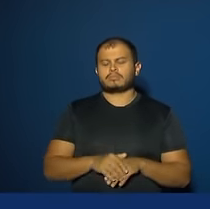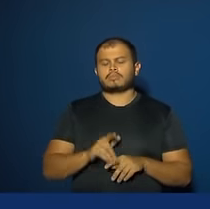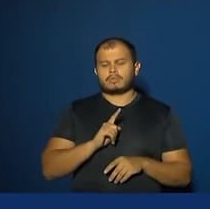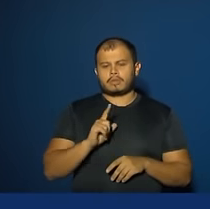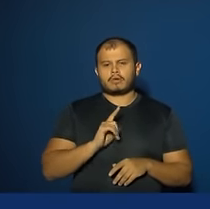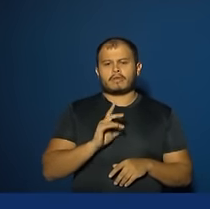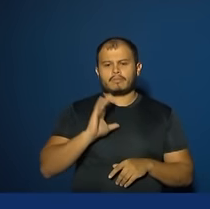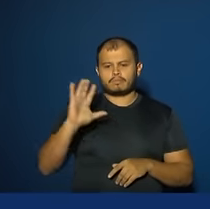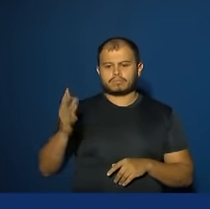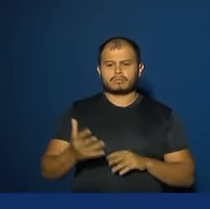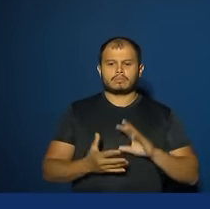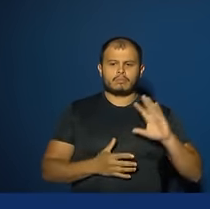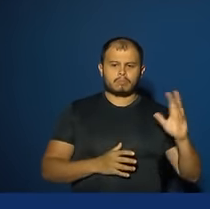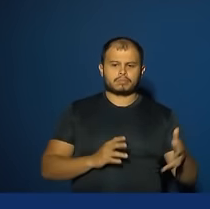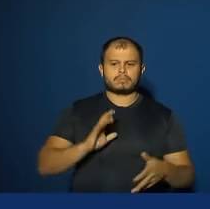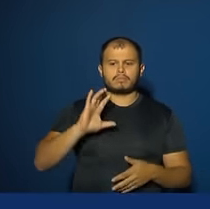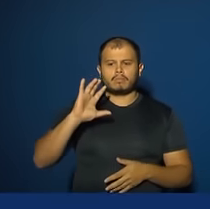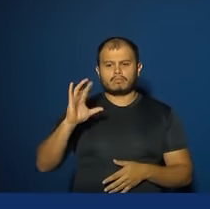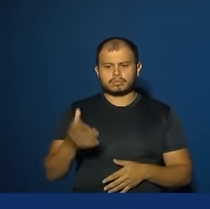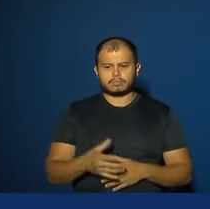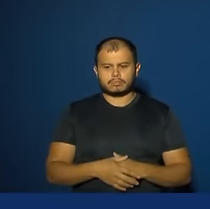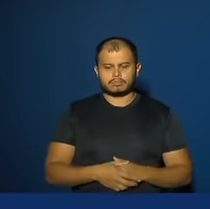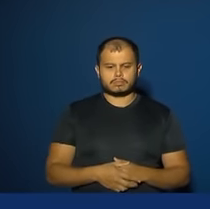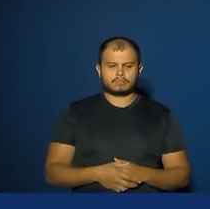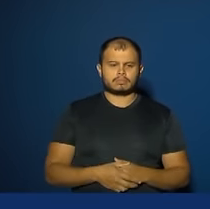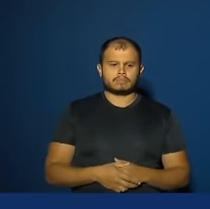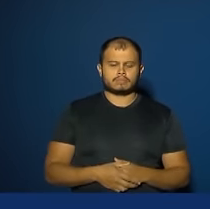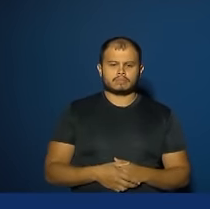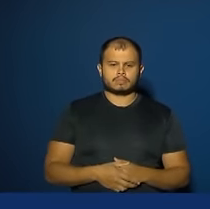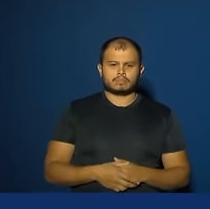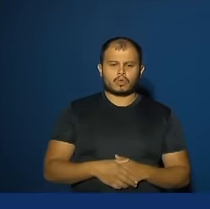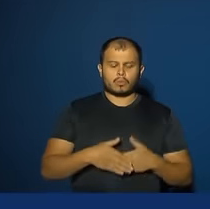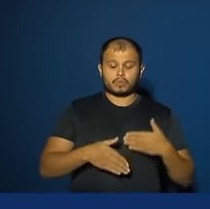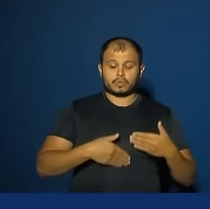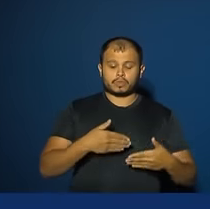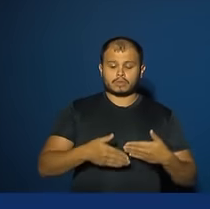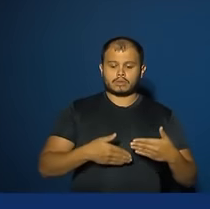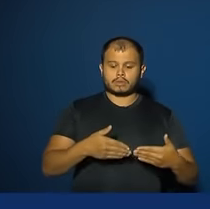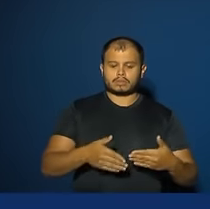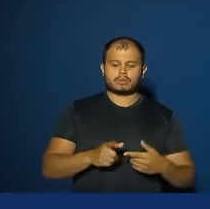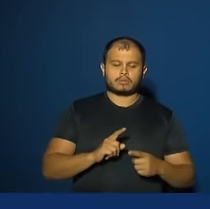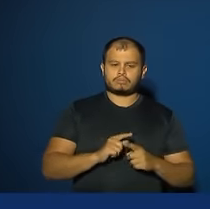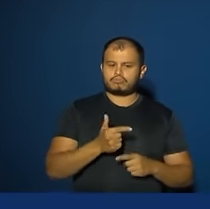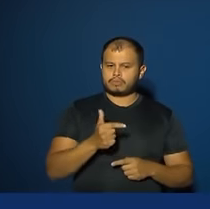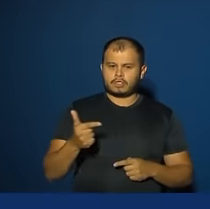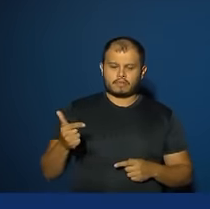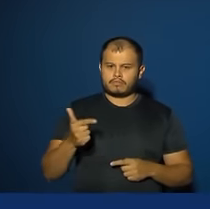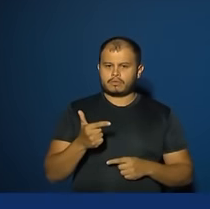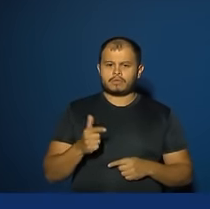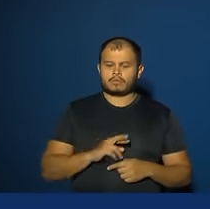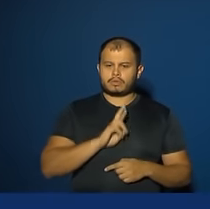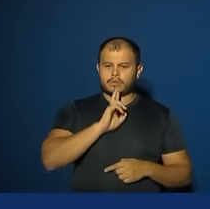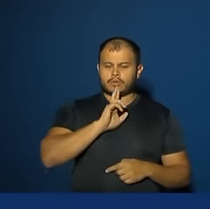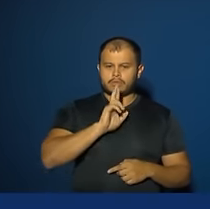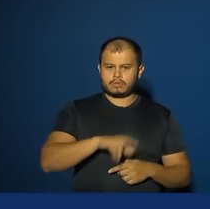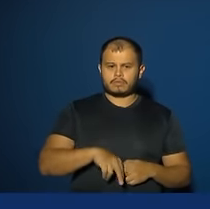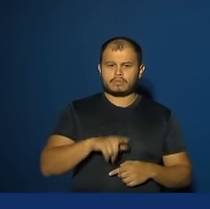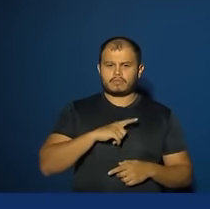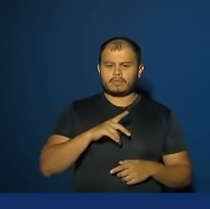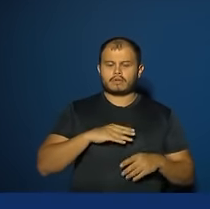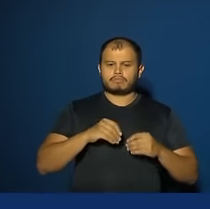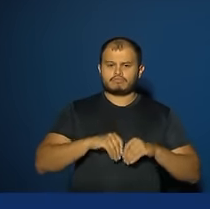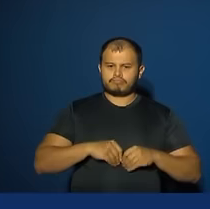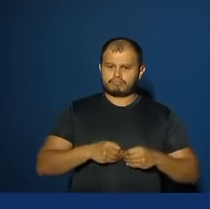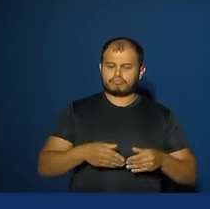teve excessos no processo inflacionário, que naturalmente tem um retorno, e esse retorno se transmite